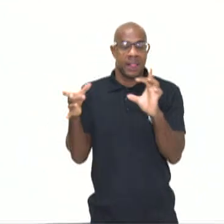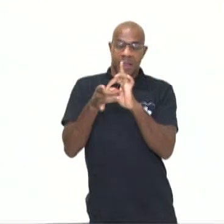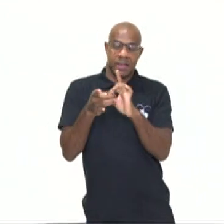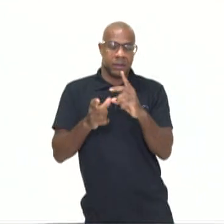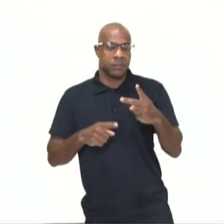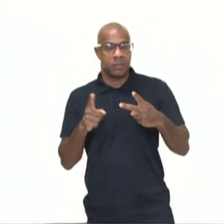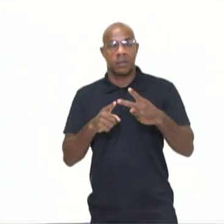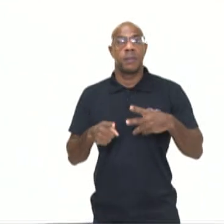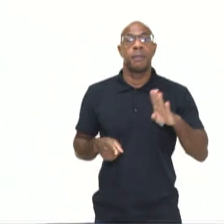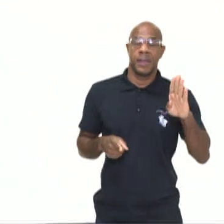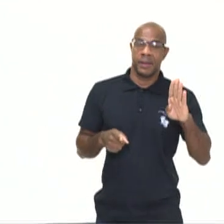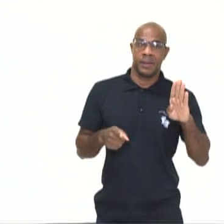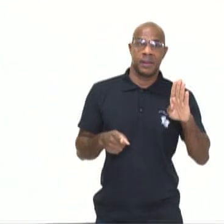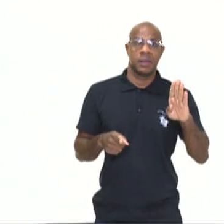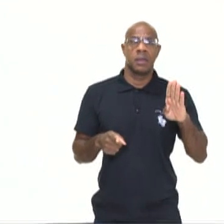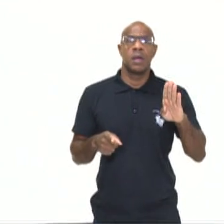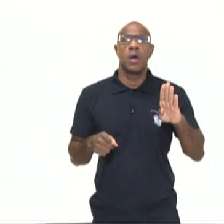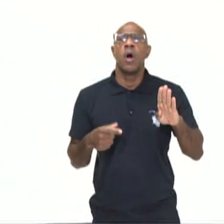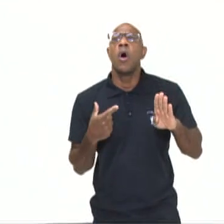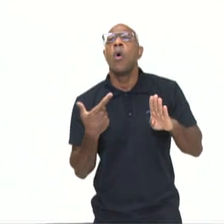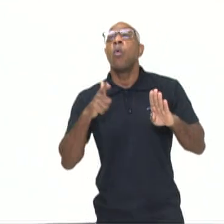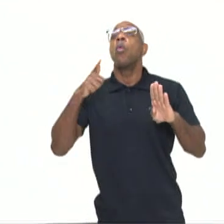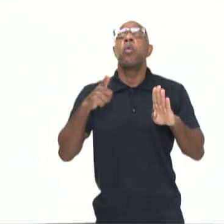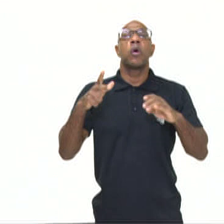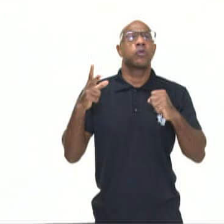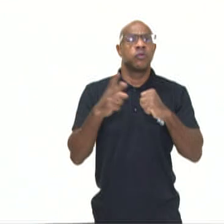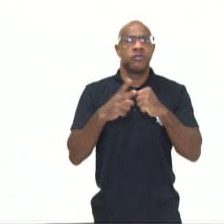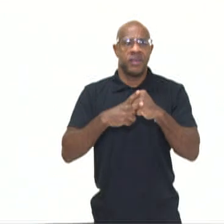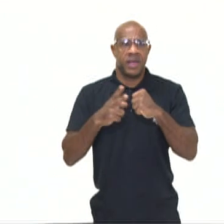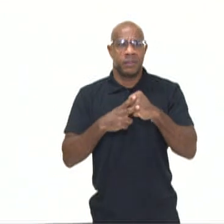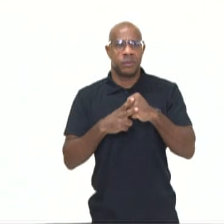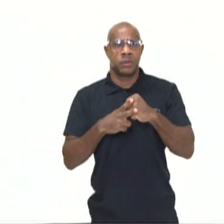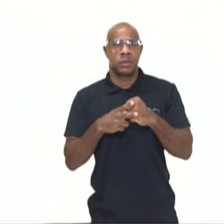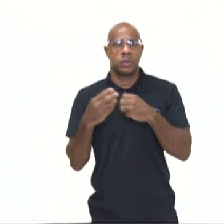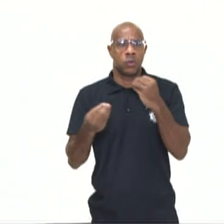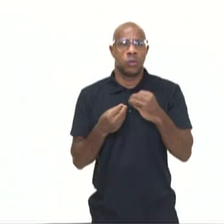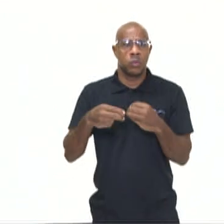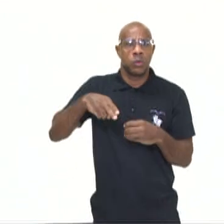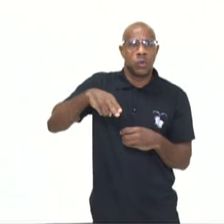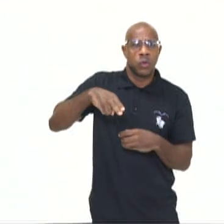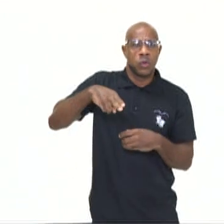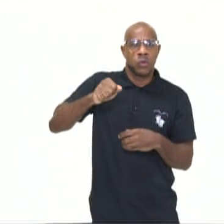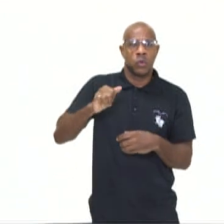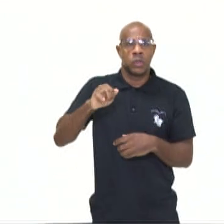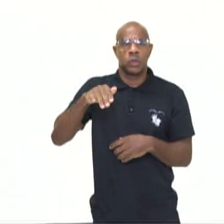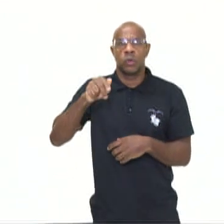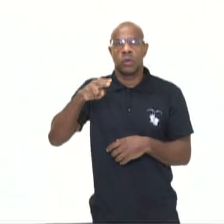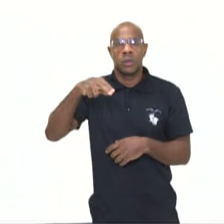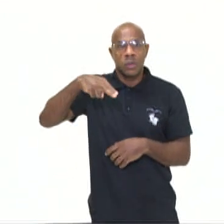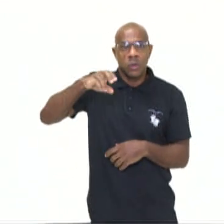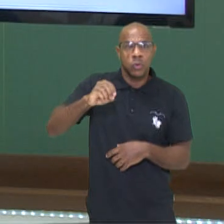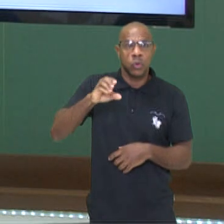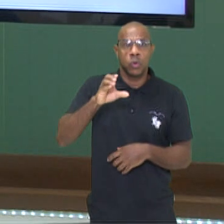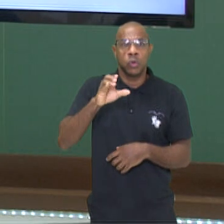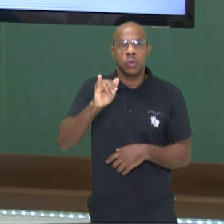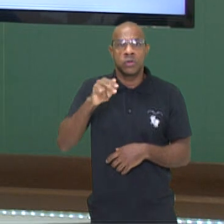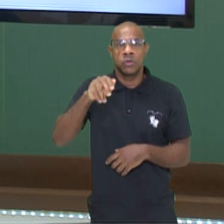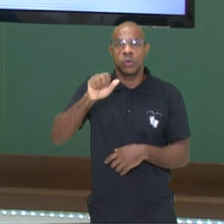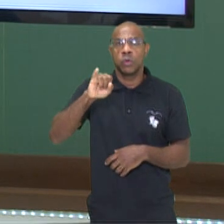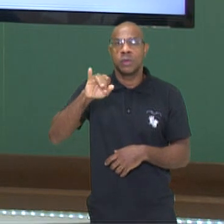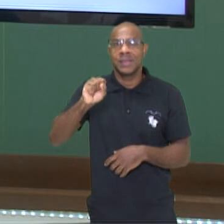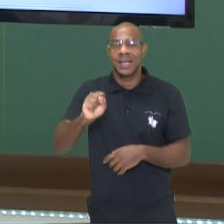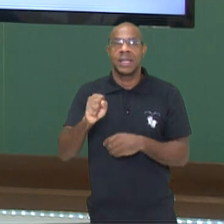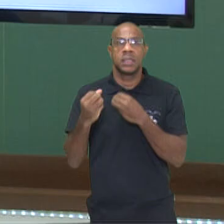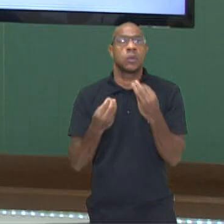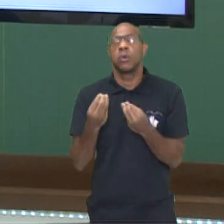B. Os demais verbos são classificados como nocionais ou significativos. O que esses verbos expressam? O que eles mostram?